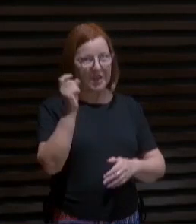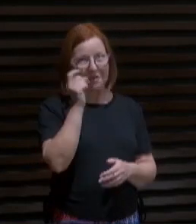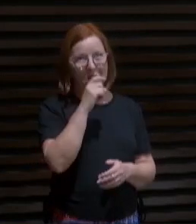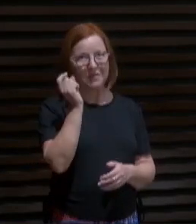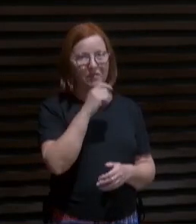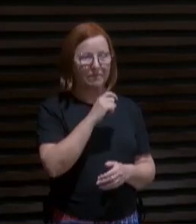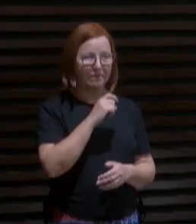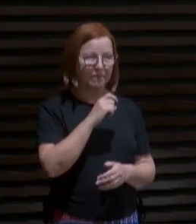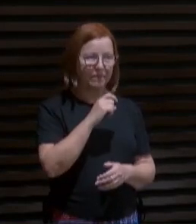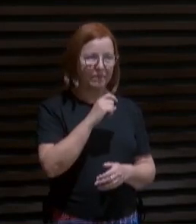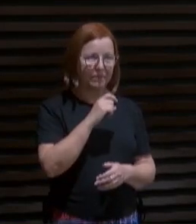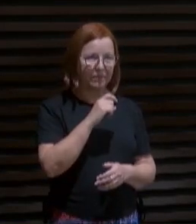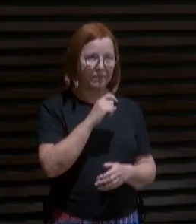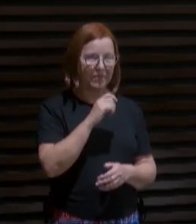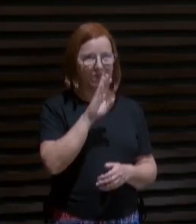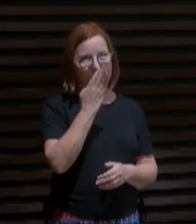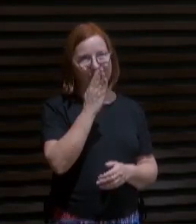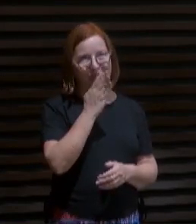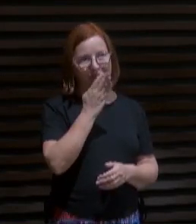trás, do engano,